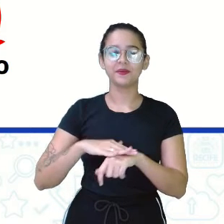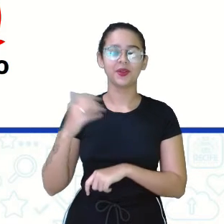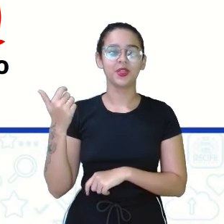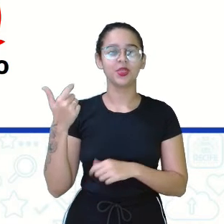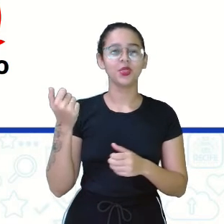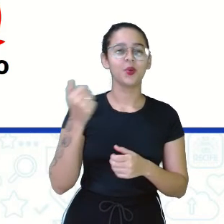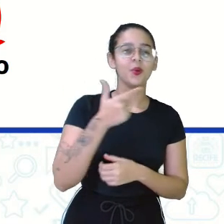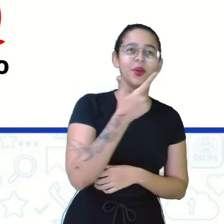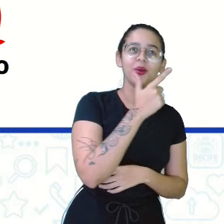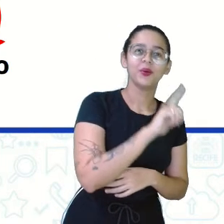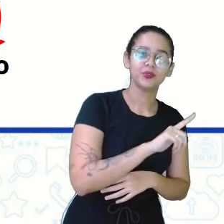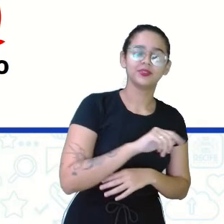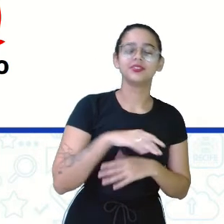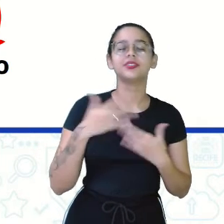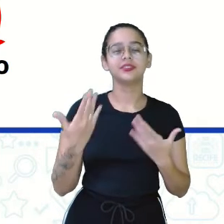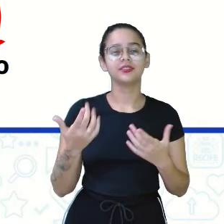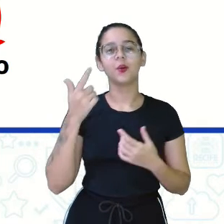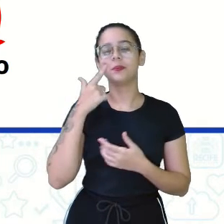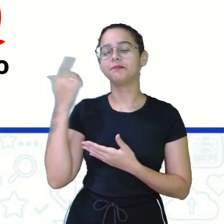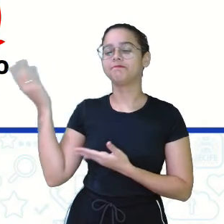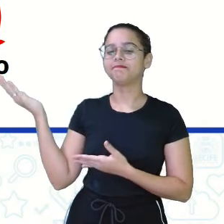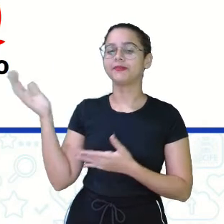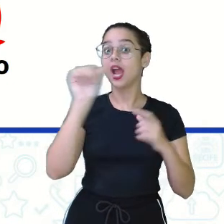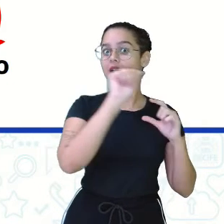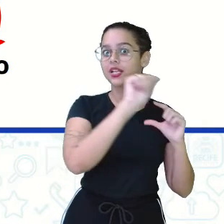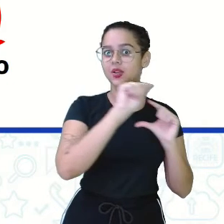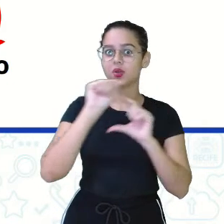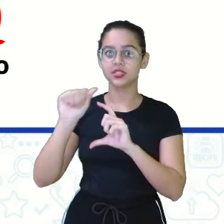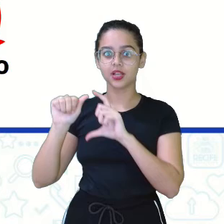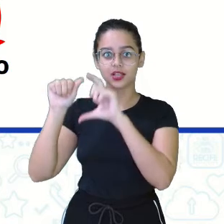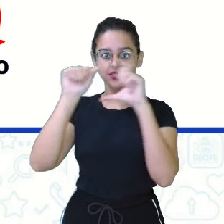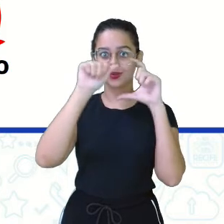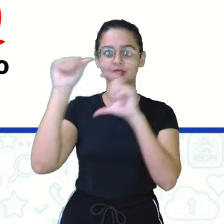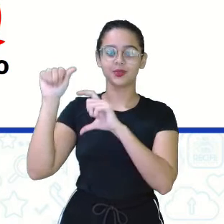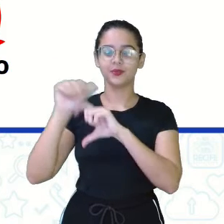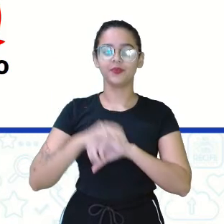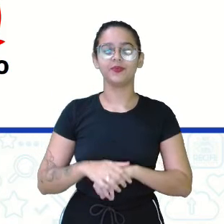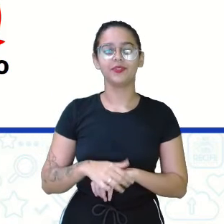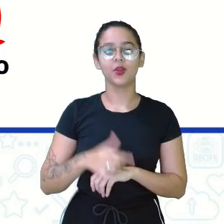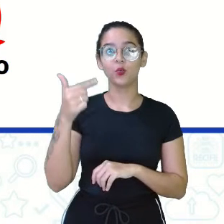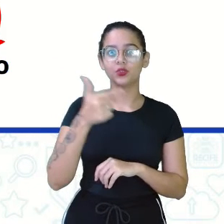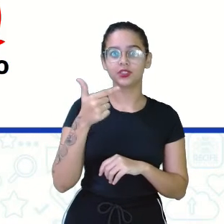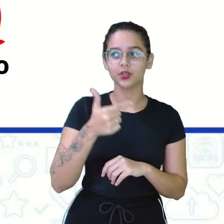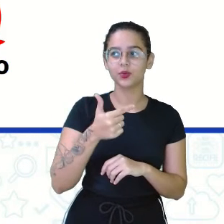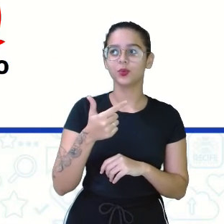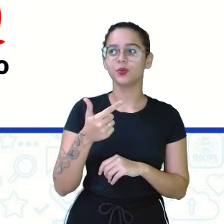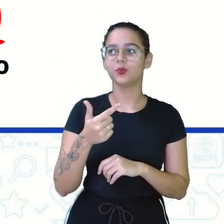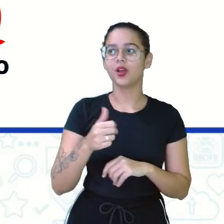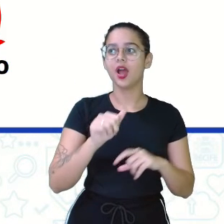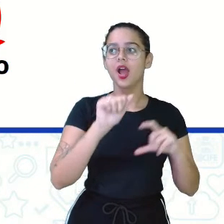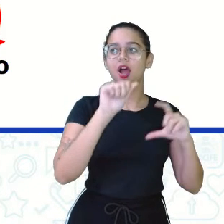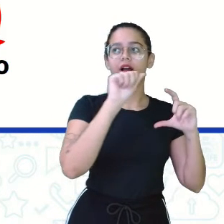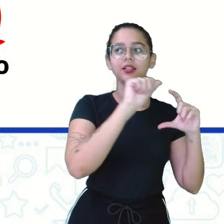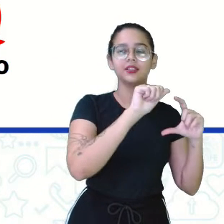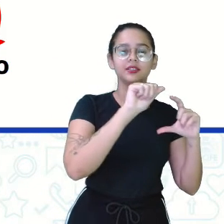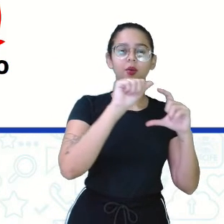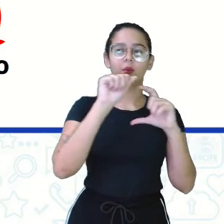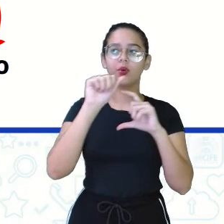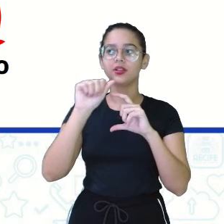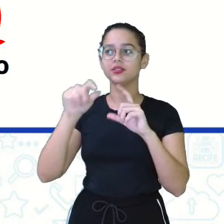ó, azão. No segundo cruzamento aí, professora Vanessa, vamos lá. Azão com